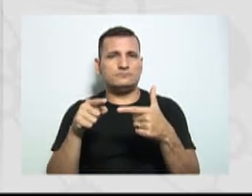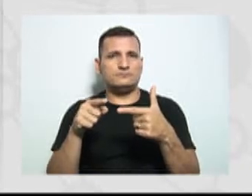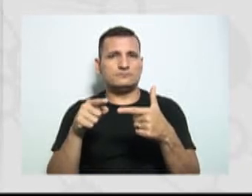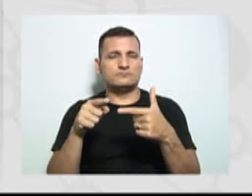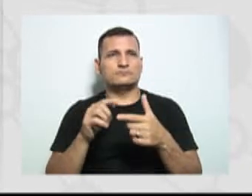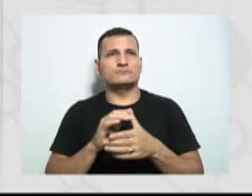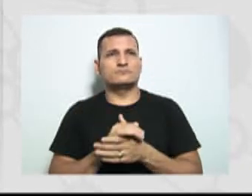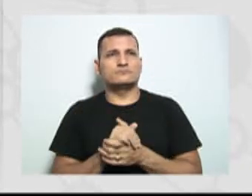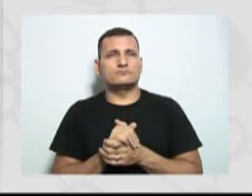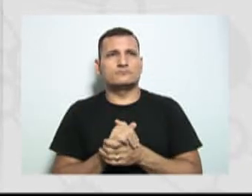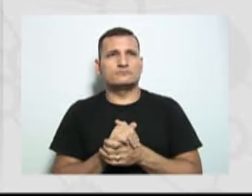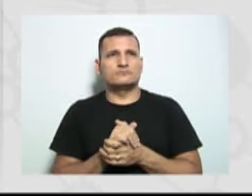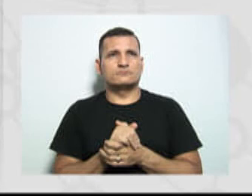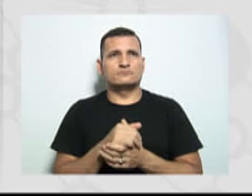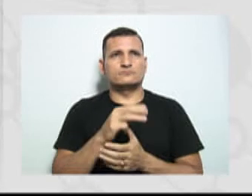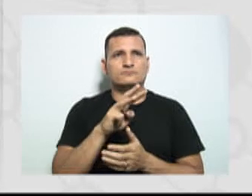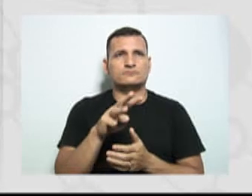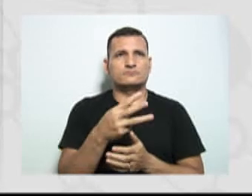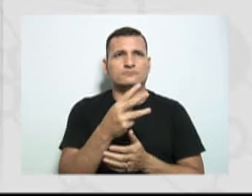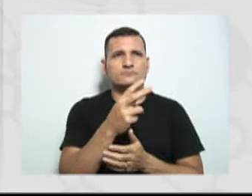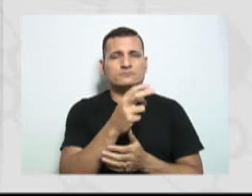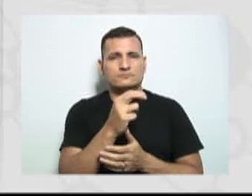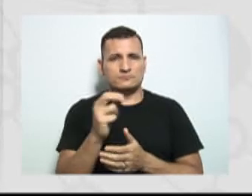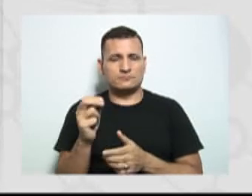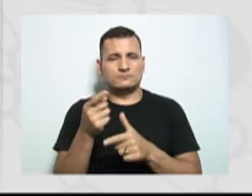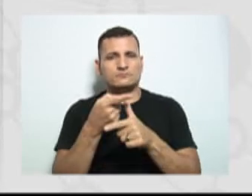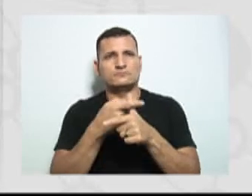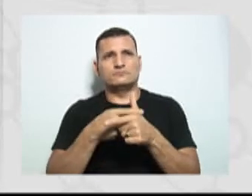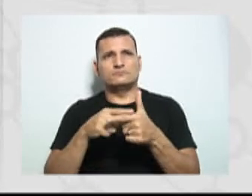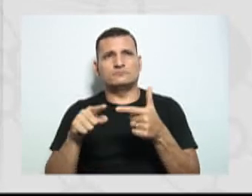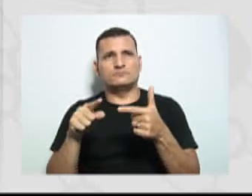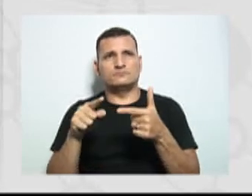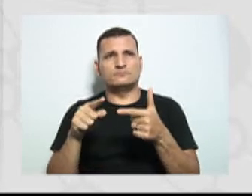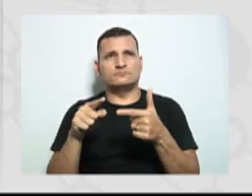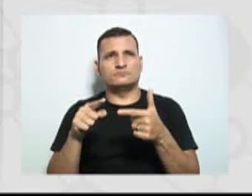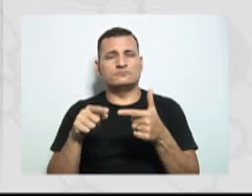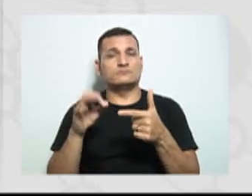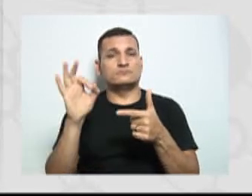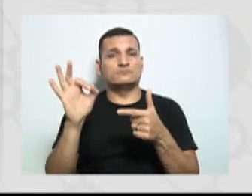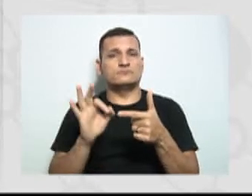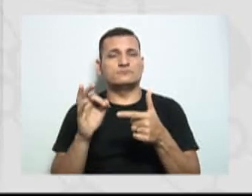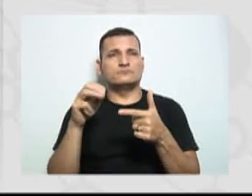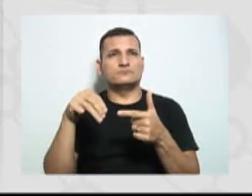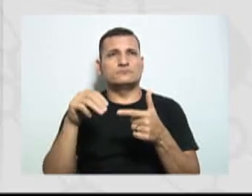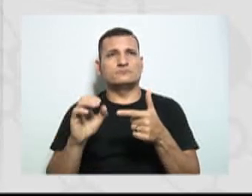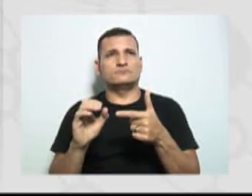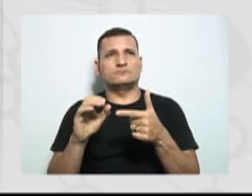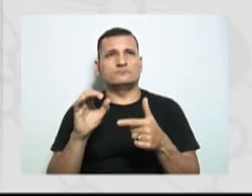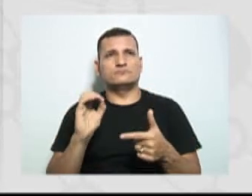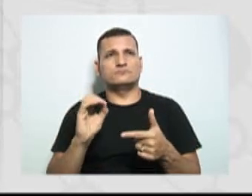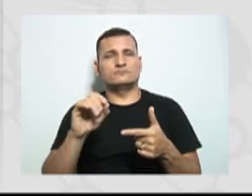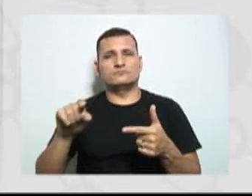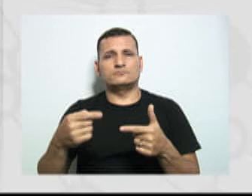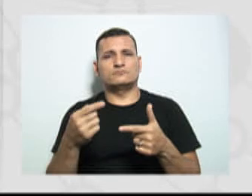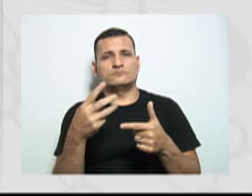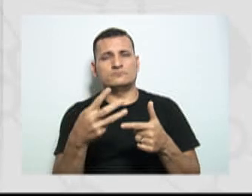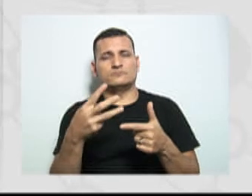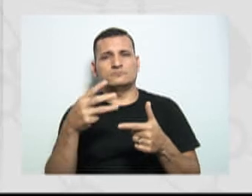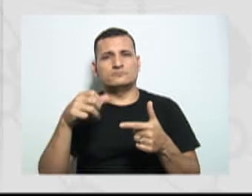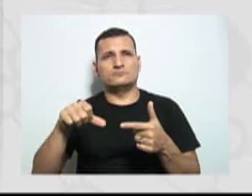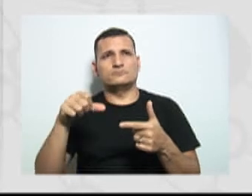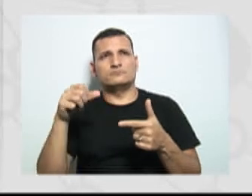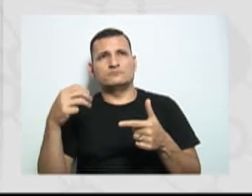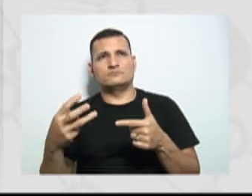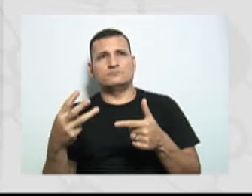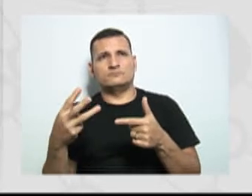e despesas, que foram 3.500, dividir pela porcentagem da margem, que é 0,393, e achar